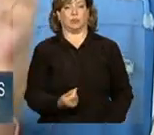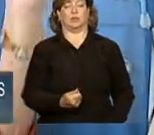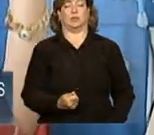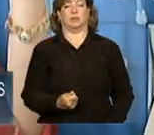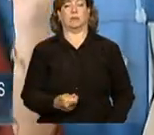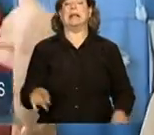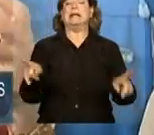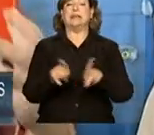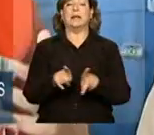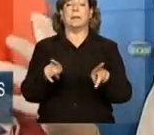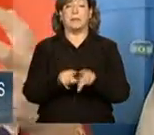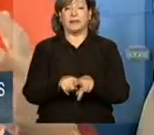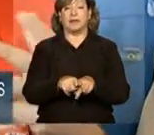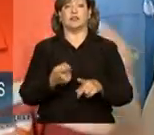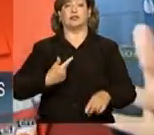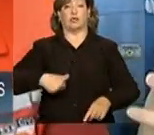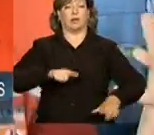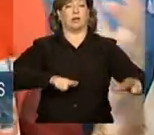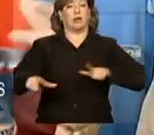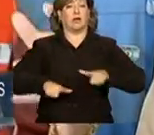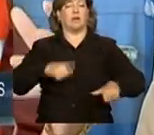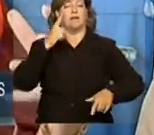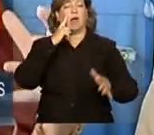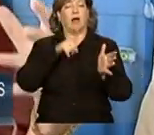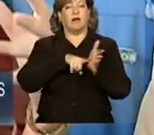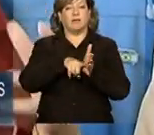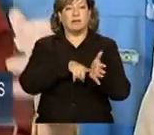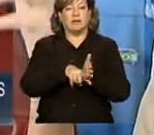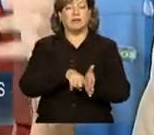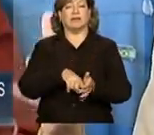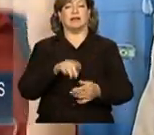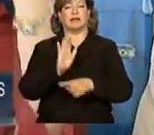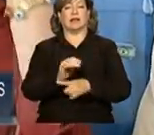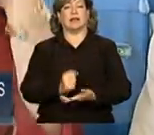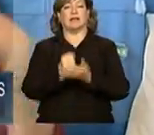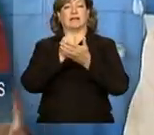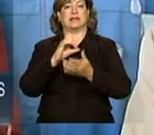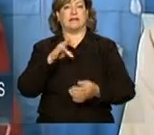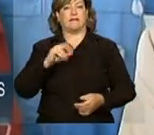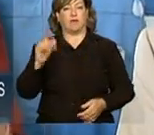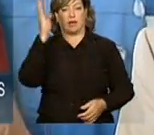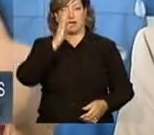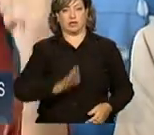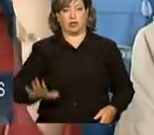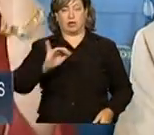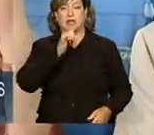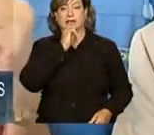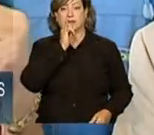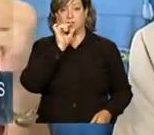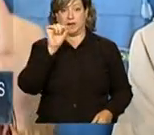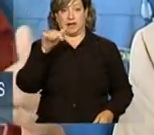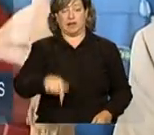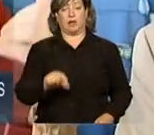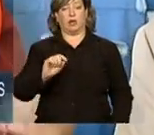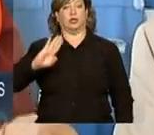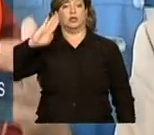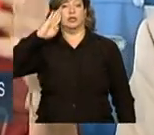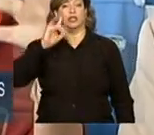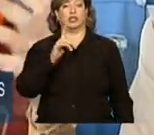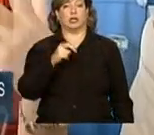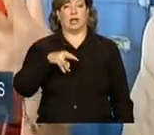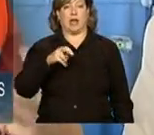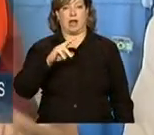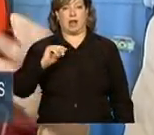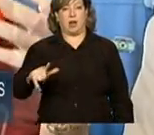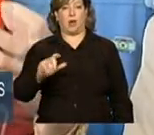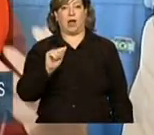trabalhamos com uma avaliação da Defesa Civil Nacional, no caso nosso, é o general Adriano,